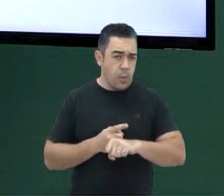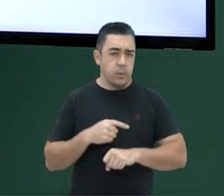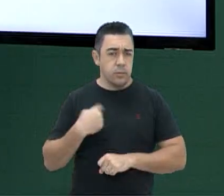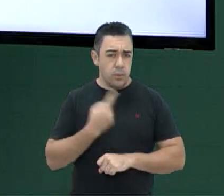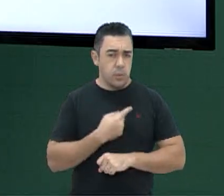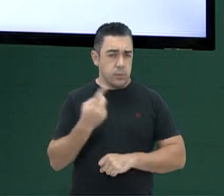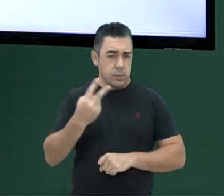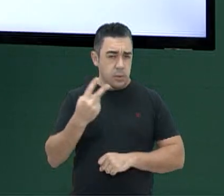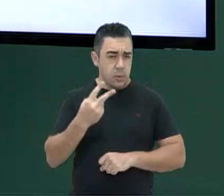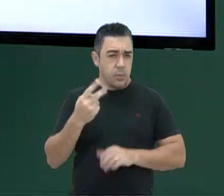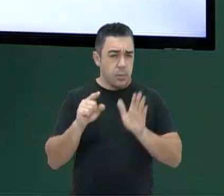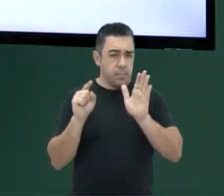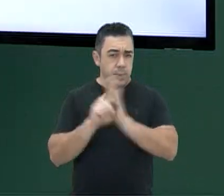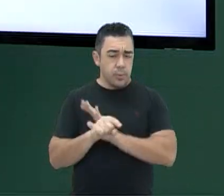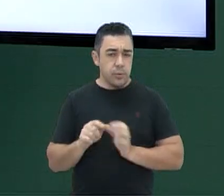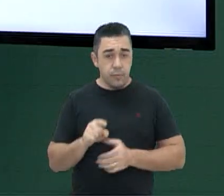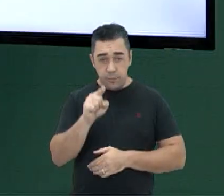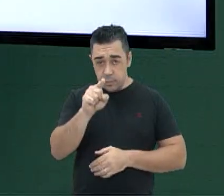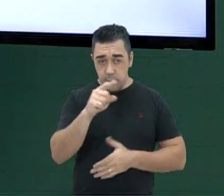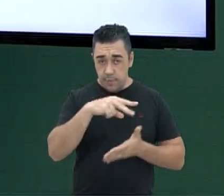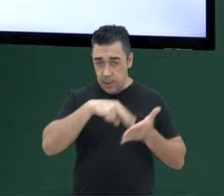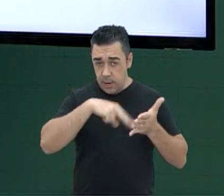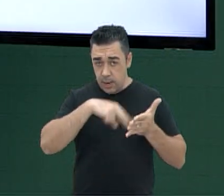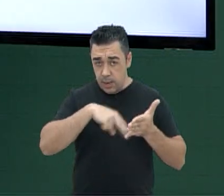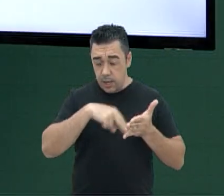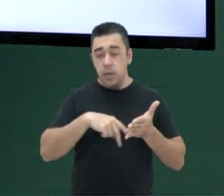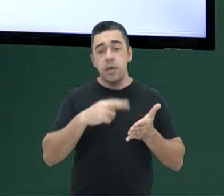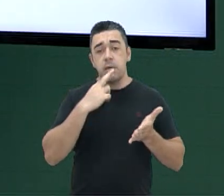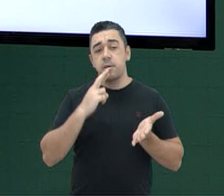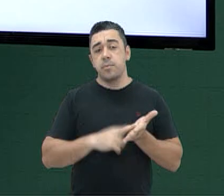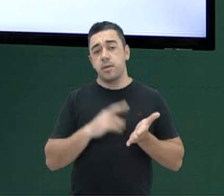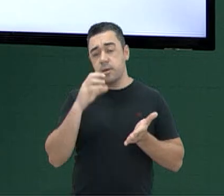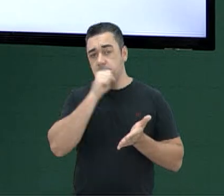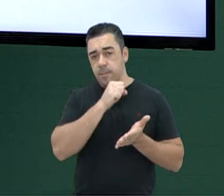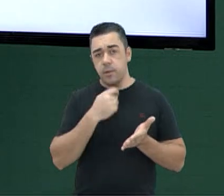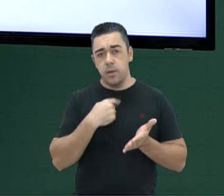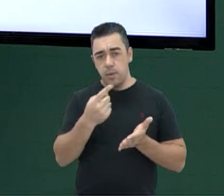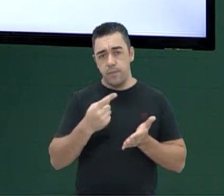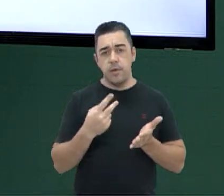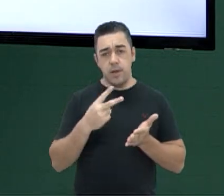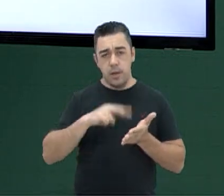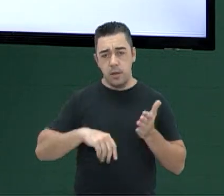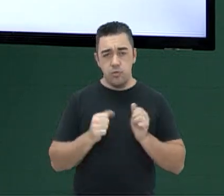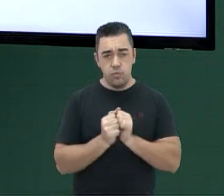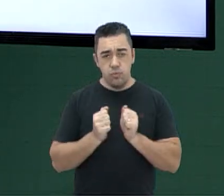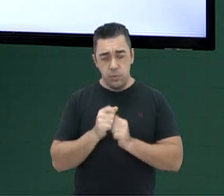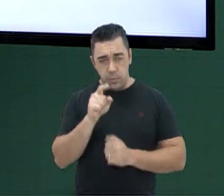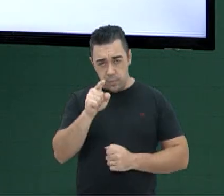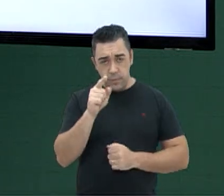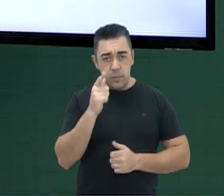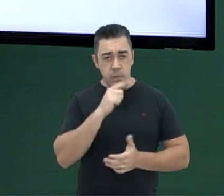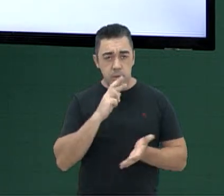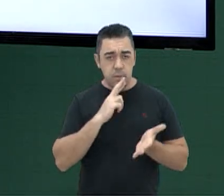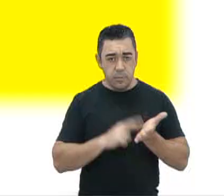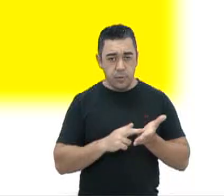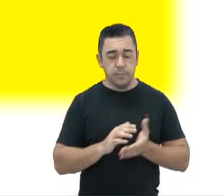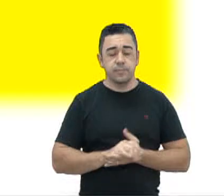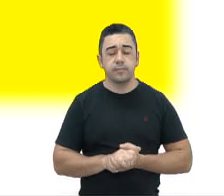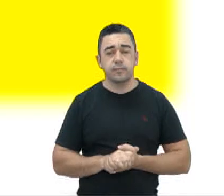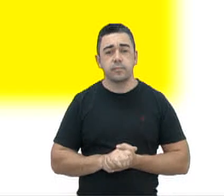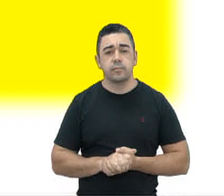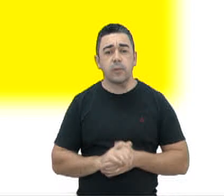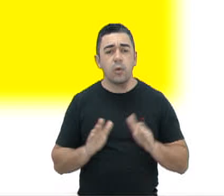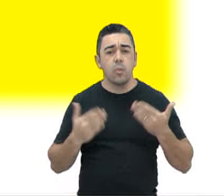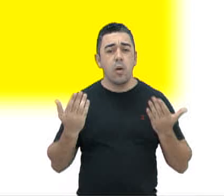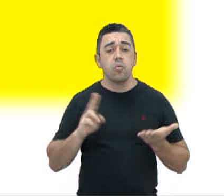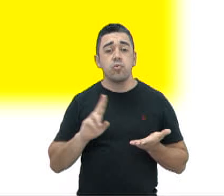nosso segundo quiz, tá? Você vai ler com atenção e eu vou ler junto com você para que você possa responder esse quiz.